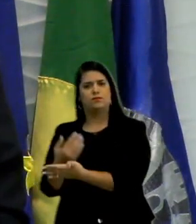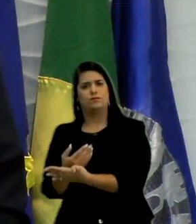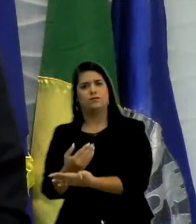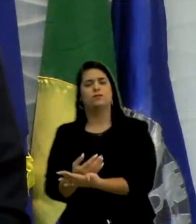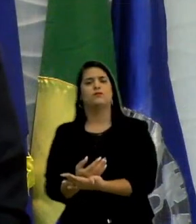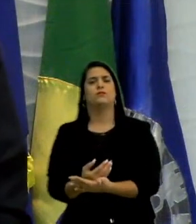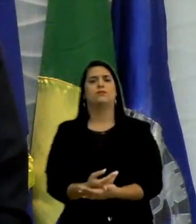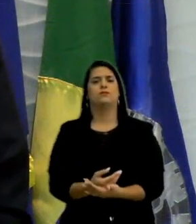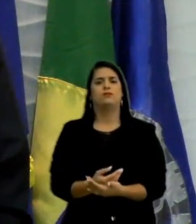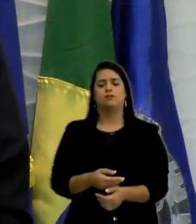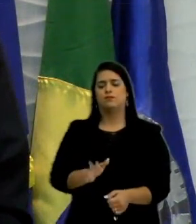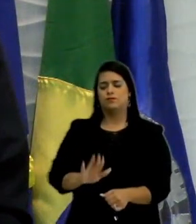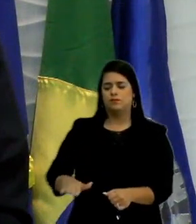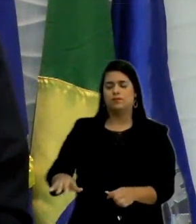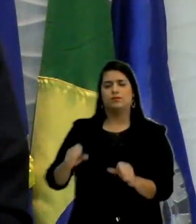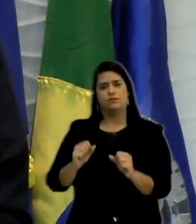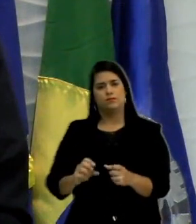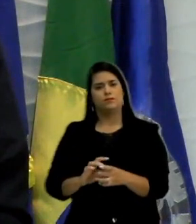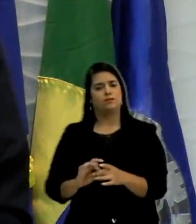essas crianças possam